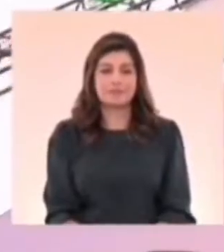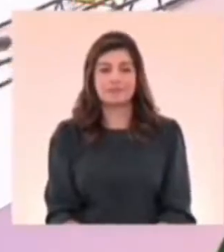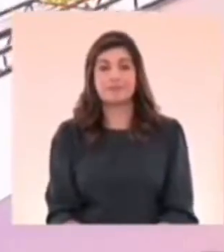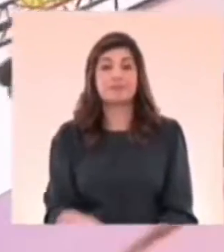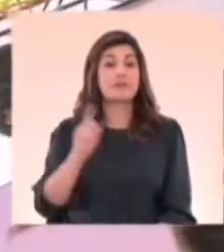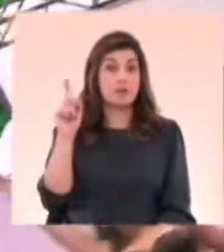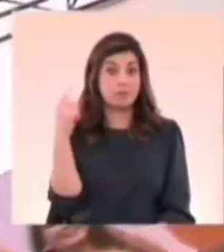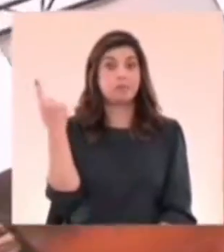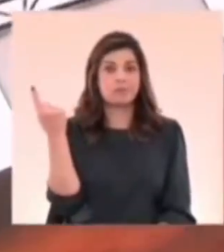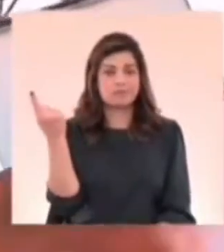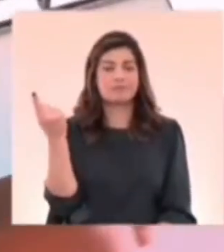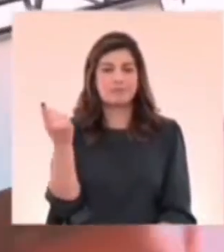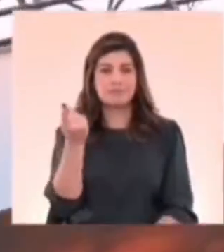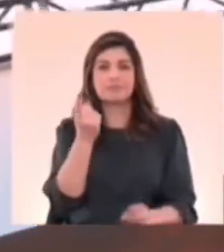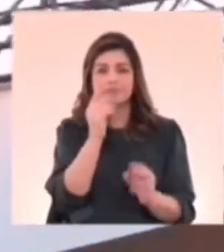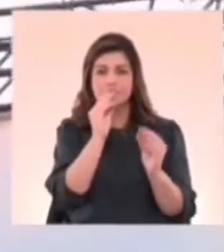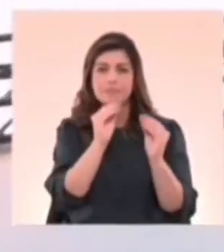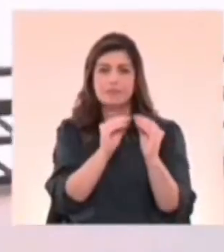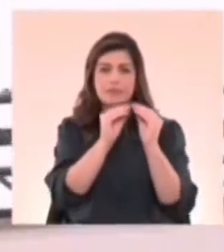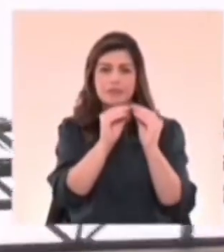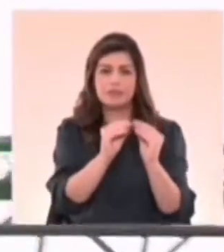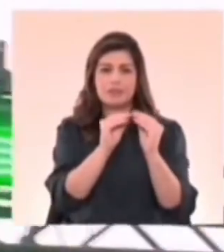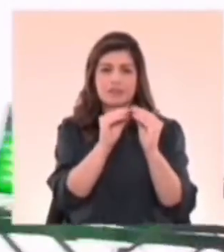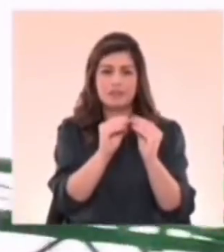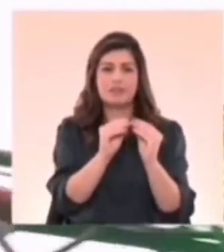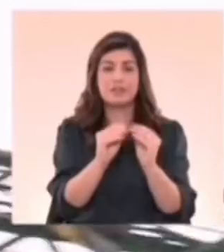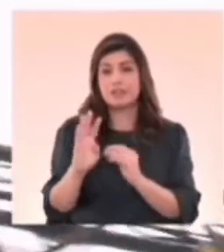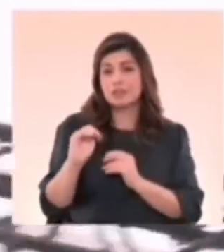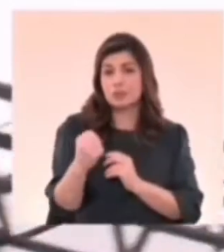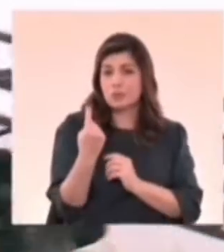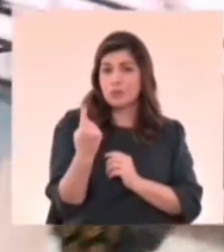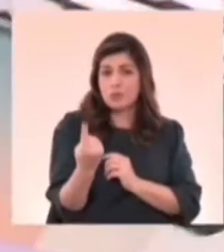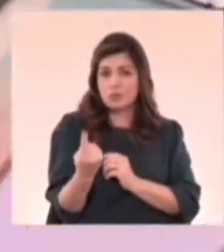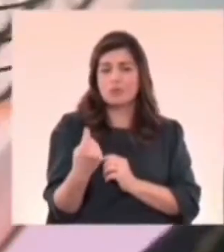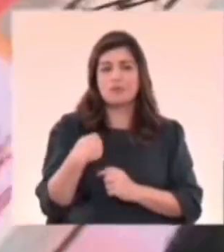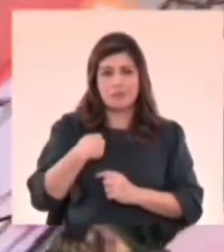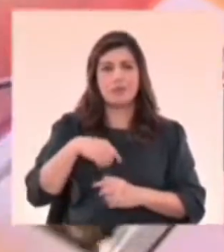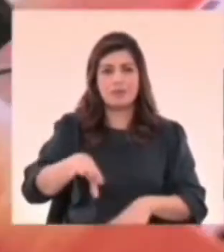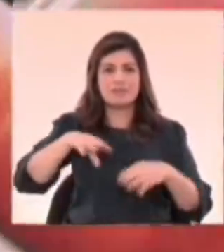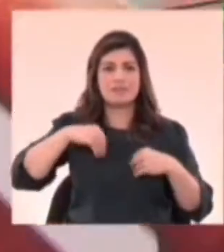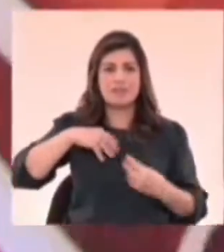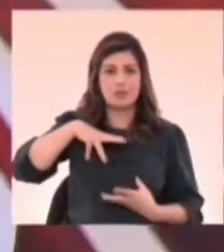eu pudesse beijar apenas pronto mundo